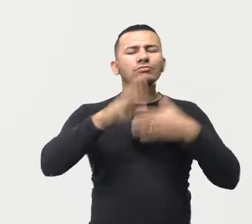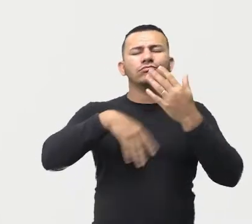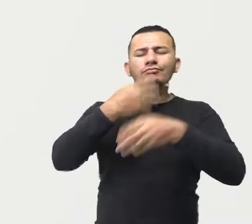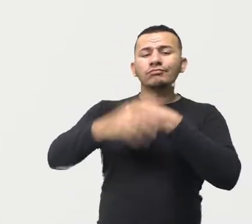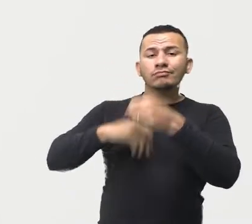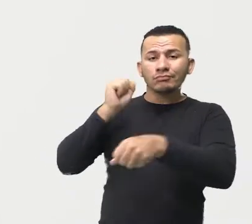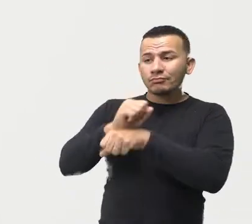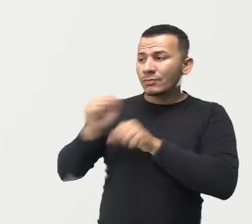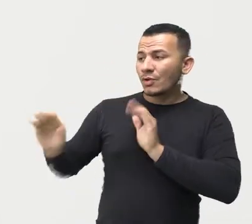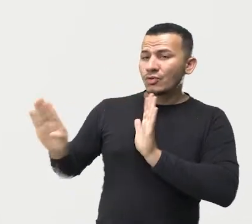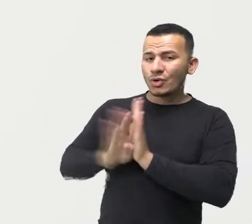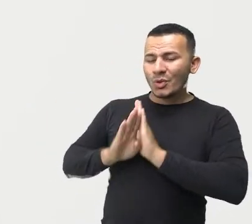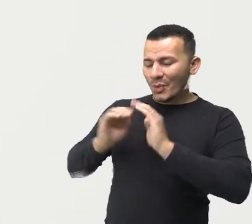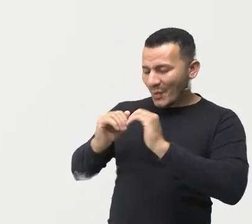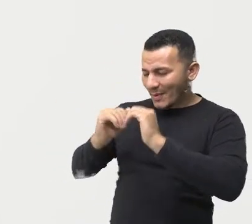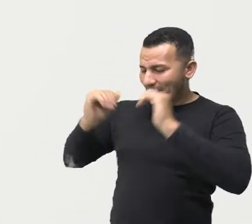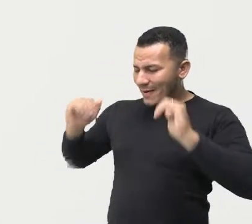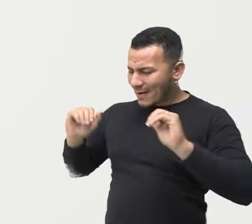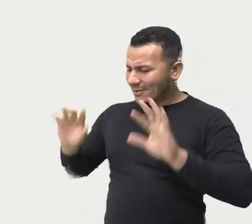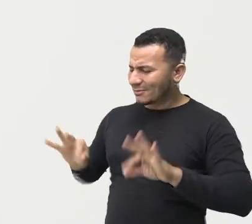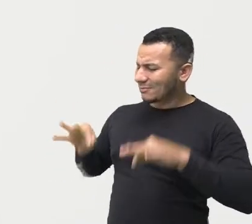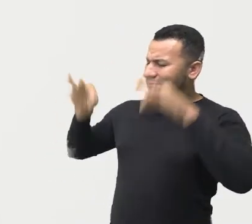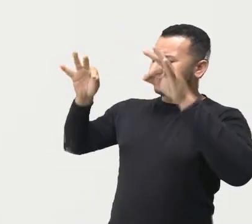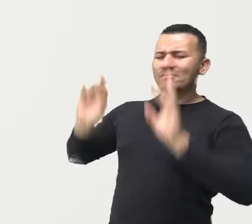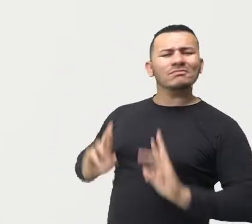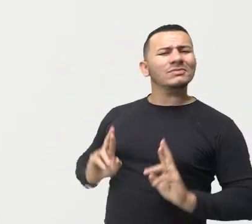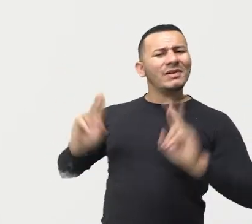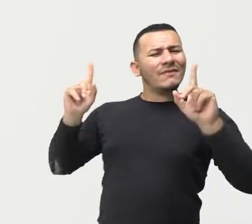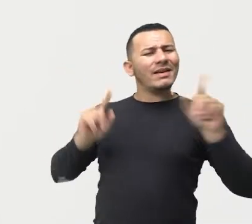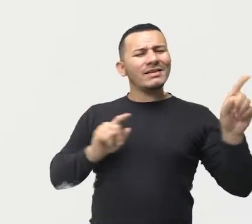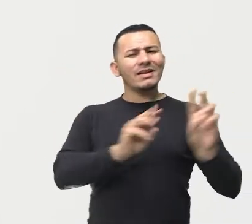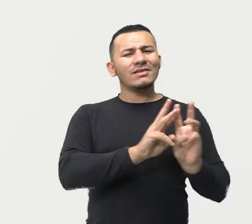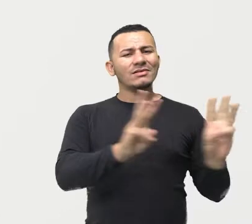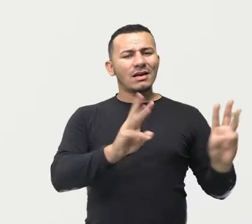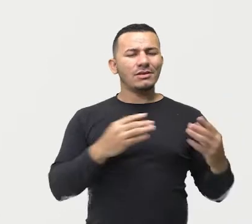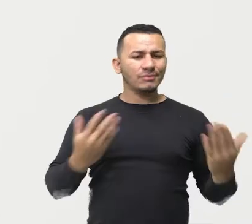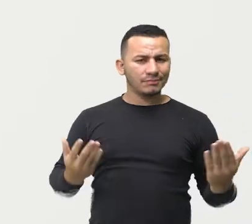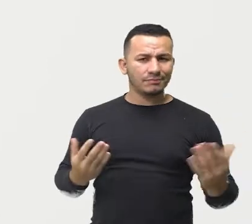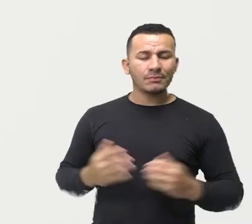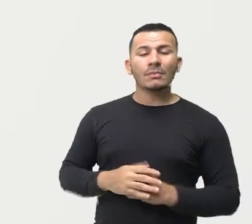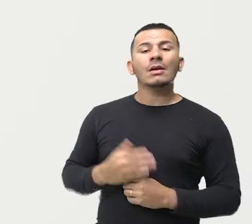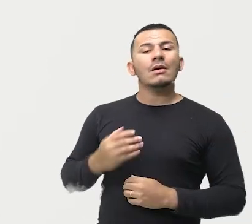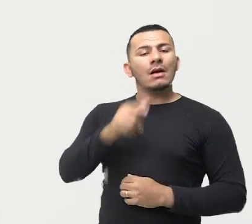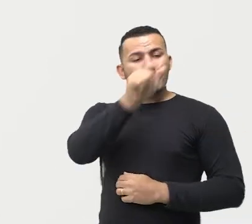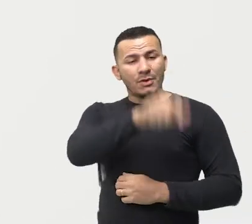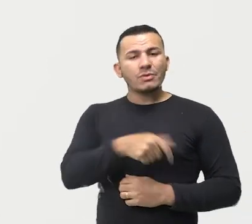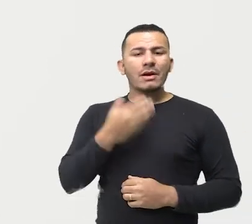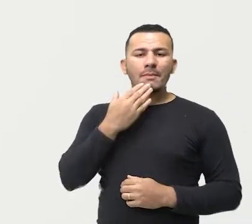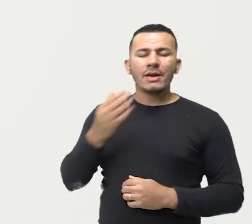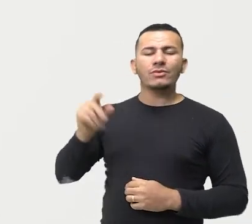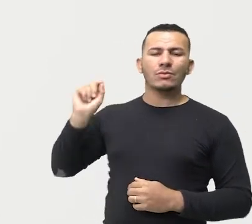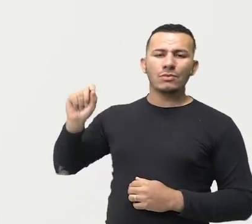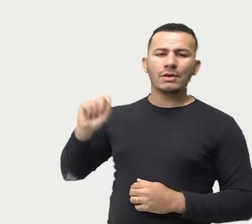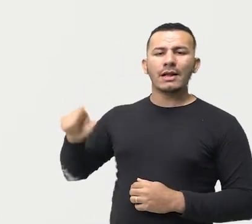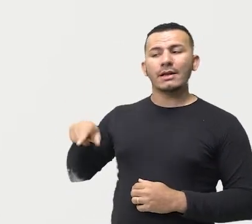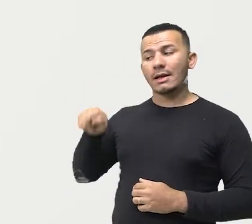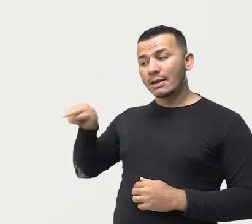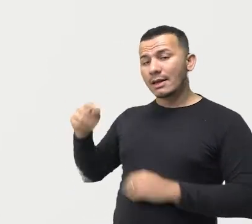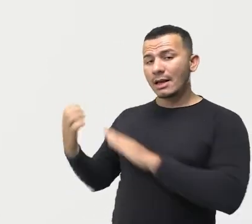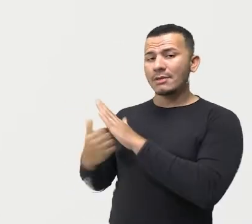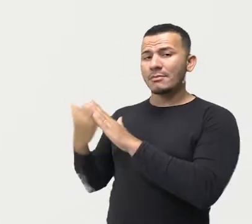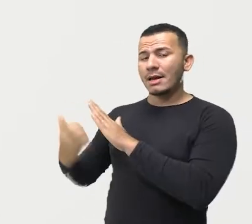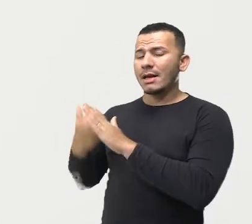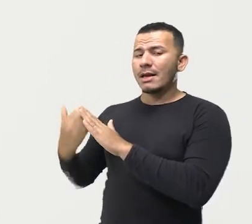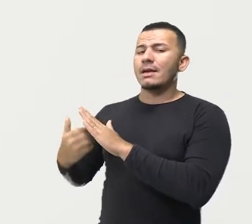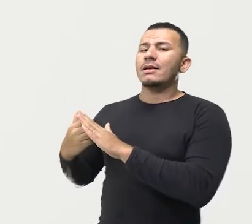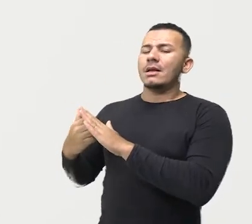foi outro completamente diferente Qual é a solicitação O que que a pessoa pede o que ela quer uma posição da empresa